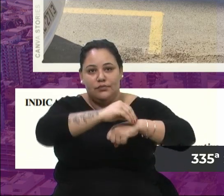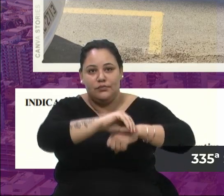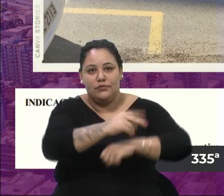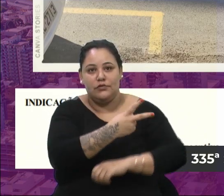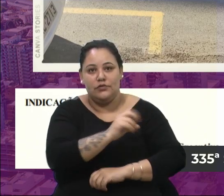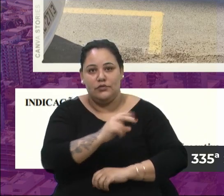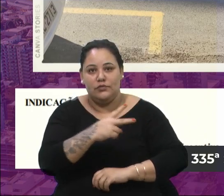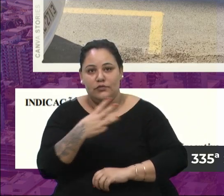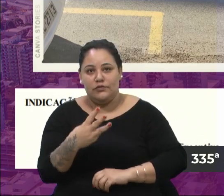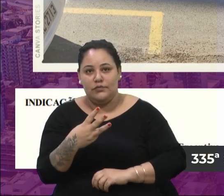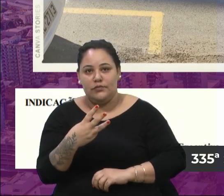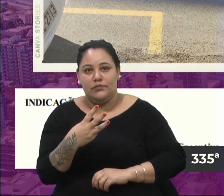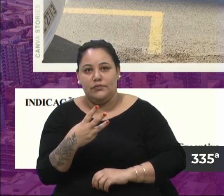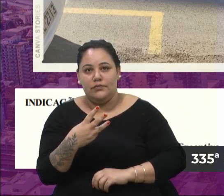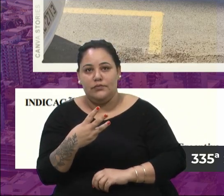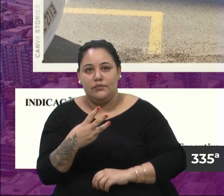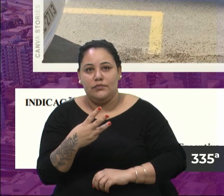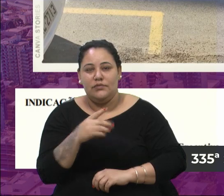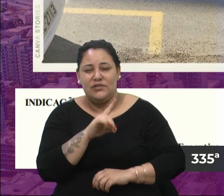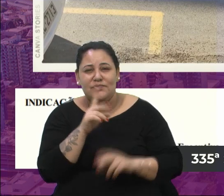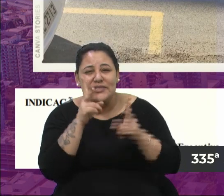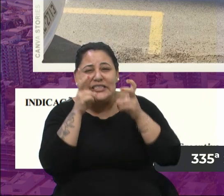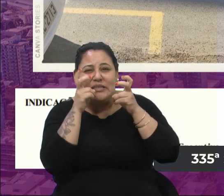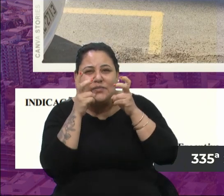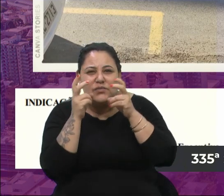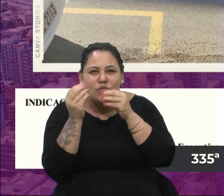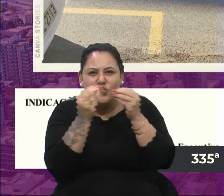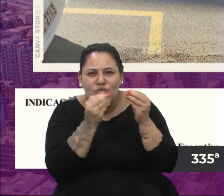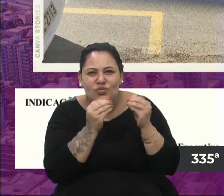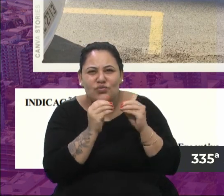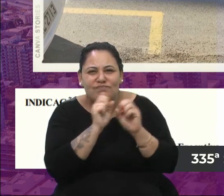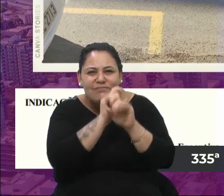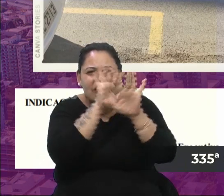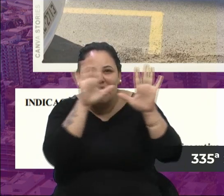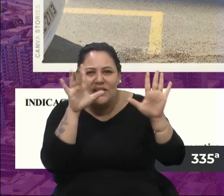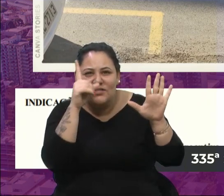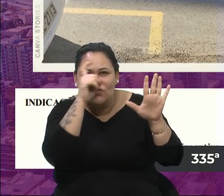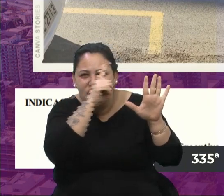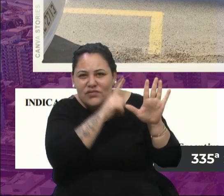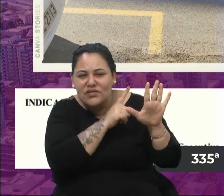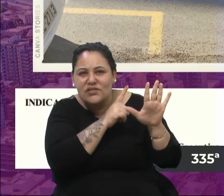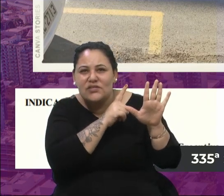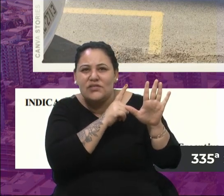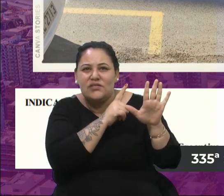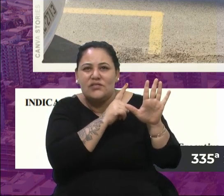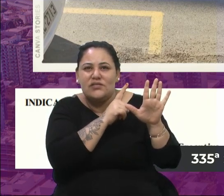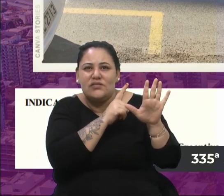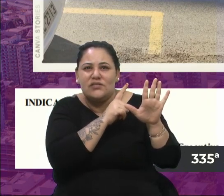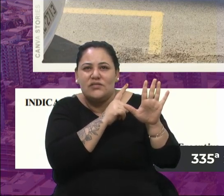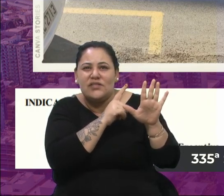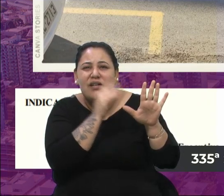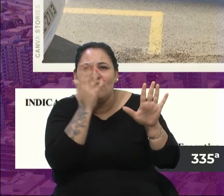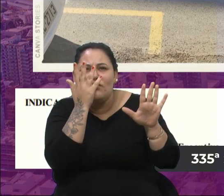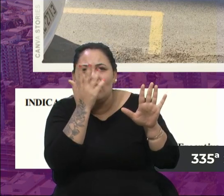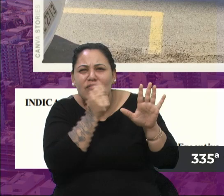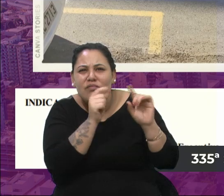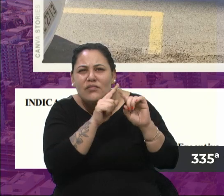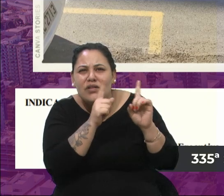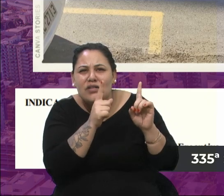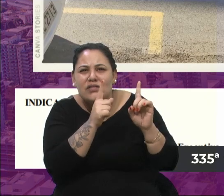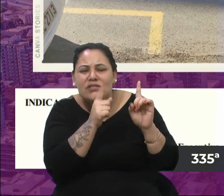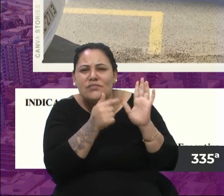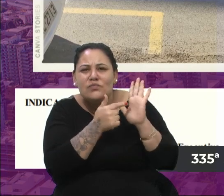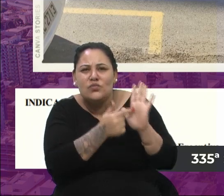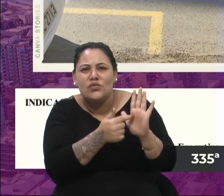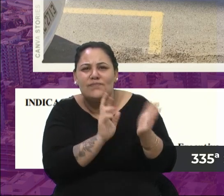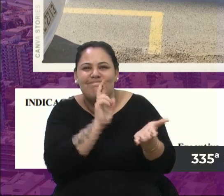talvez não dê para precisar muito pelas fotos, né? Essas fotos são quase que nem o pôr do sol. Ele é lindo, mas não tem foto que expresse